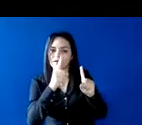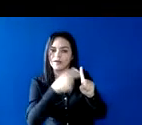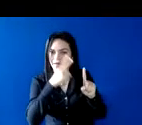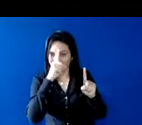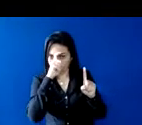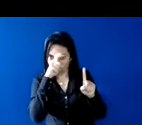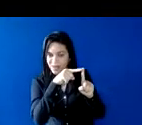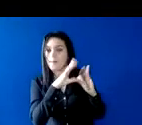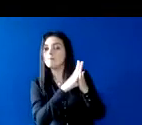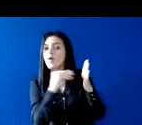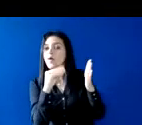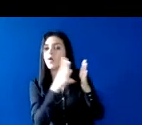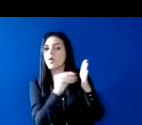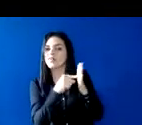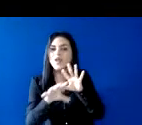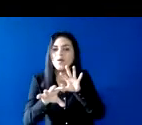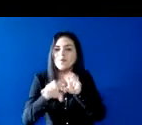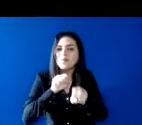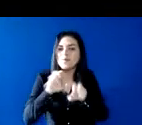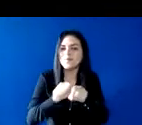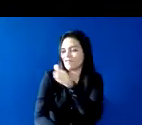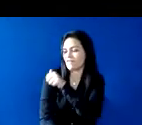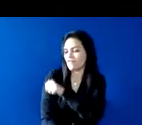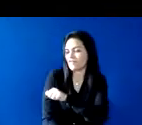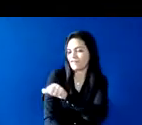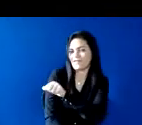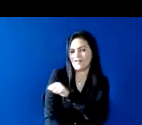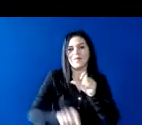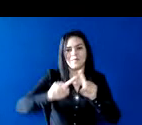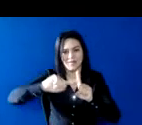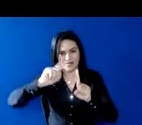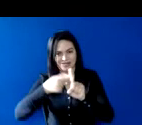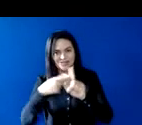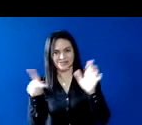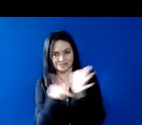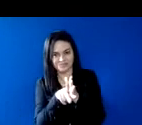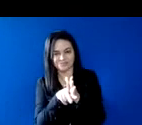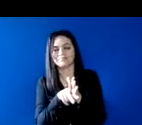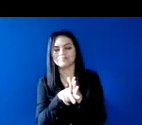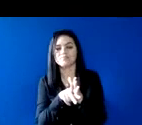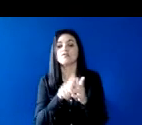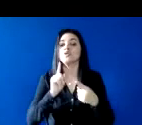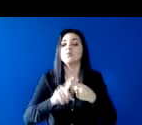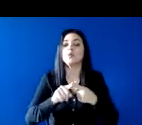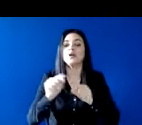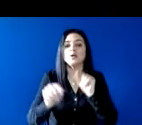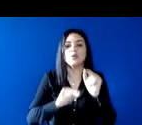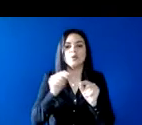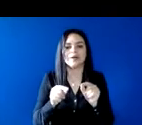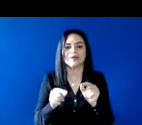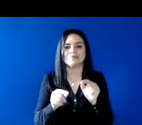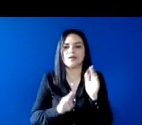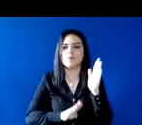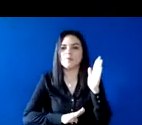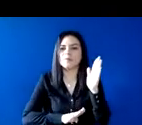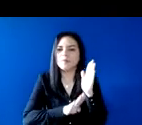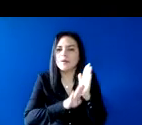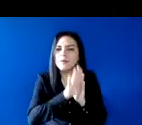maternidade modelo para a formação de enfermeiras obstétricas, porque os indicadores